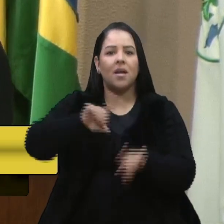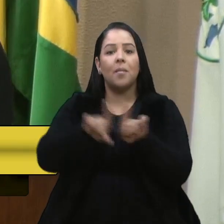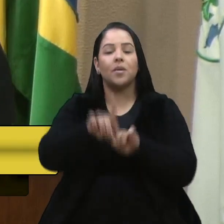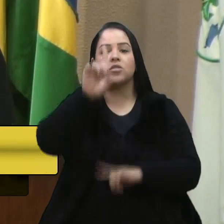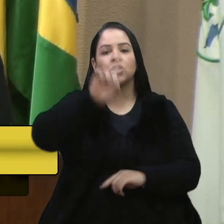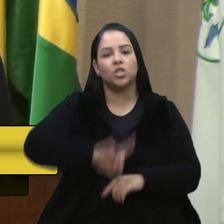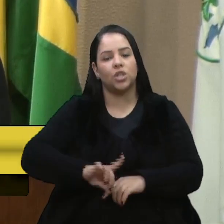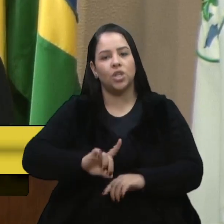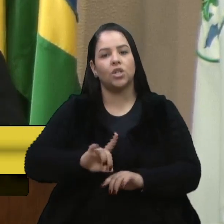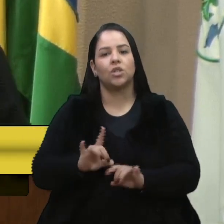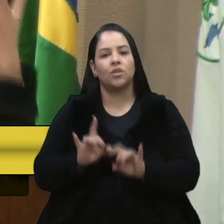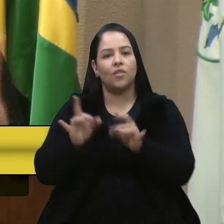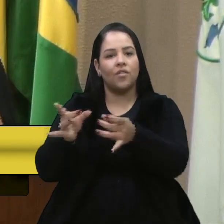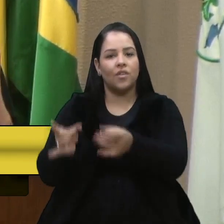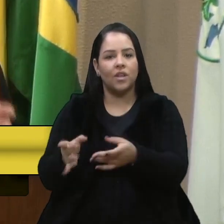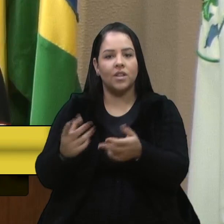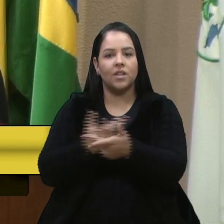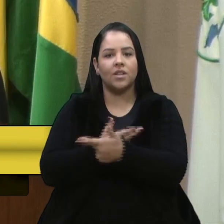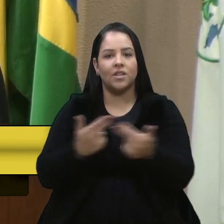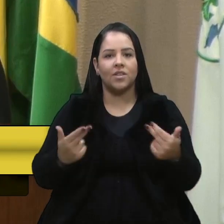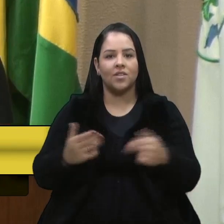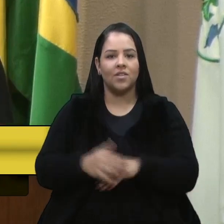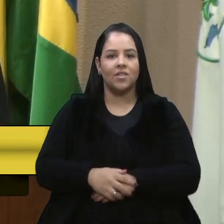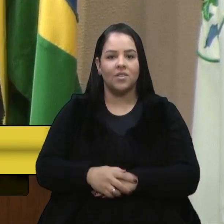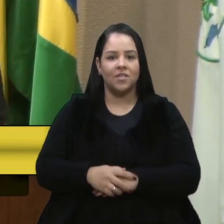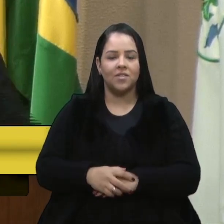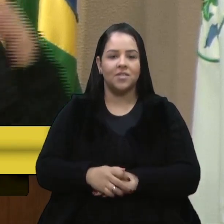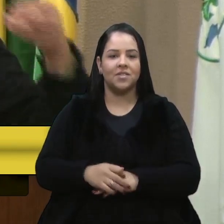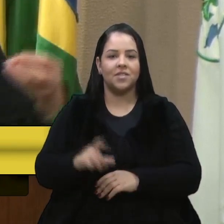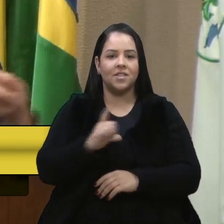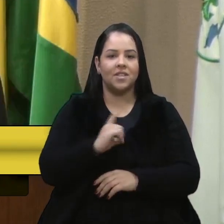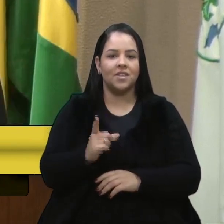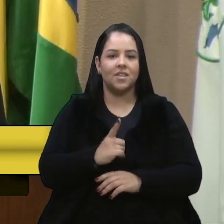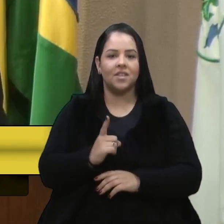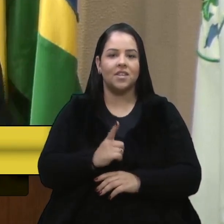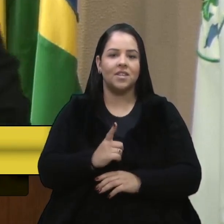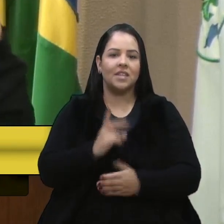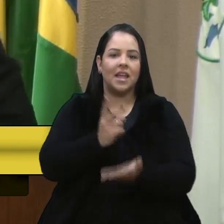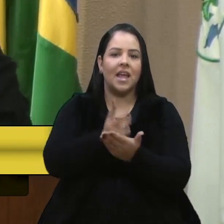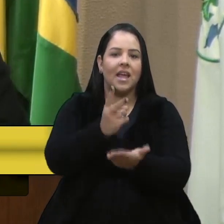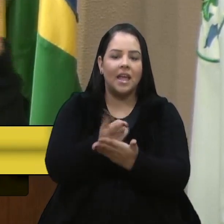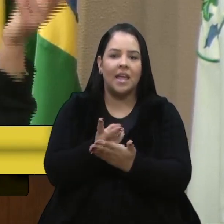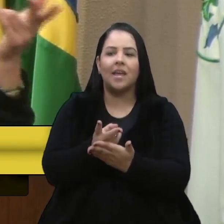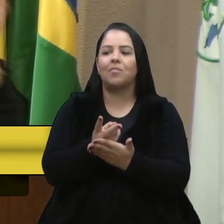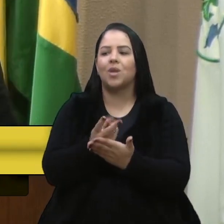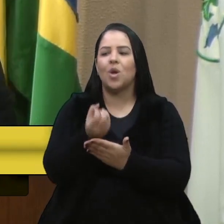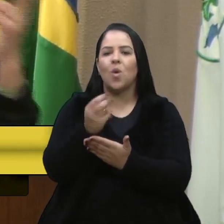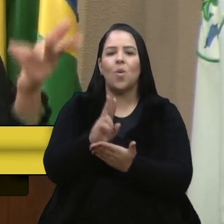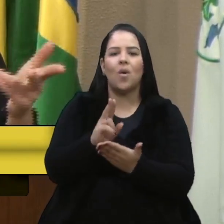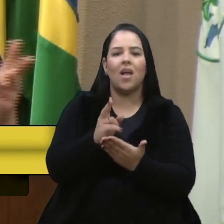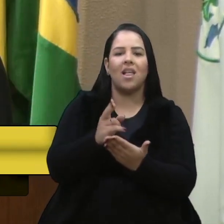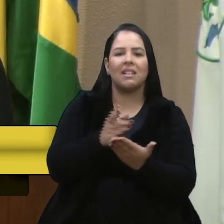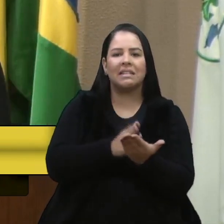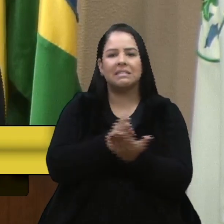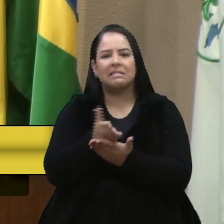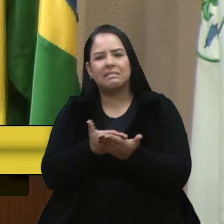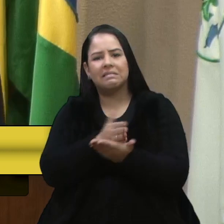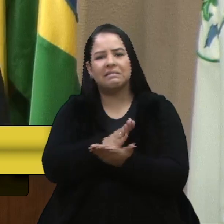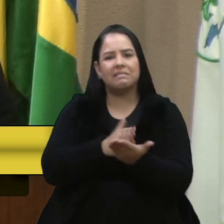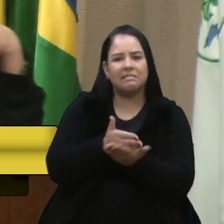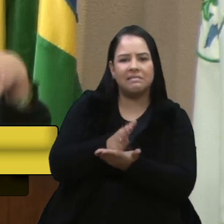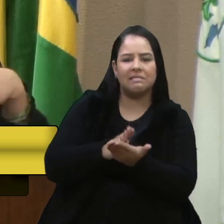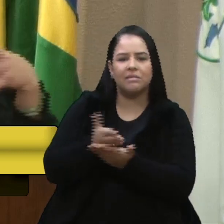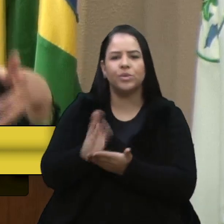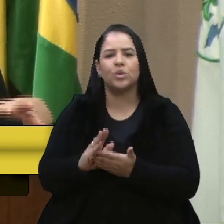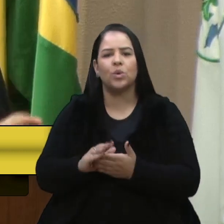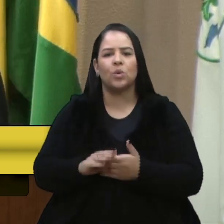de vender, sem necessariamente estar intervindo ou atrapalhando, entre aspas, o